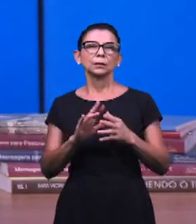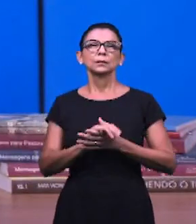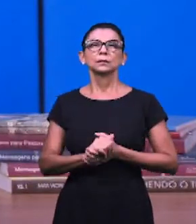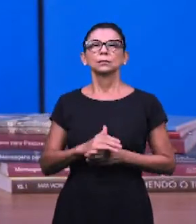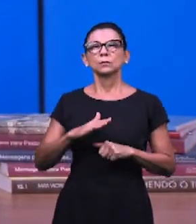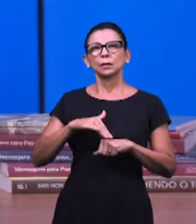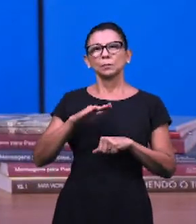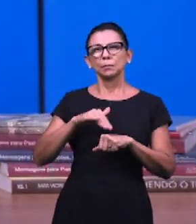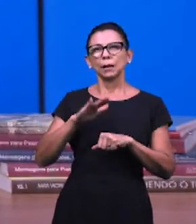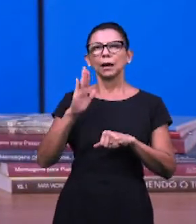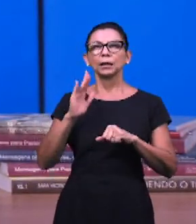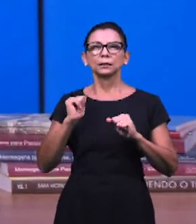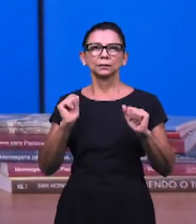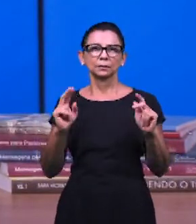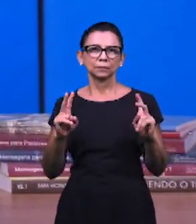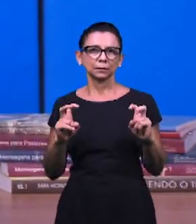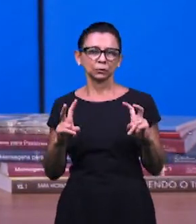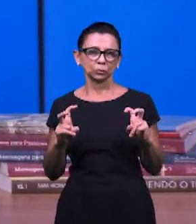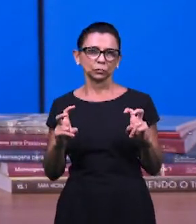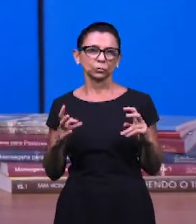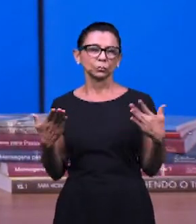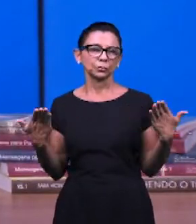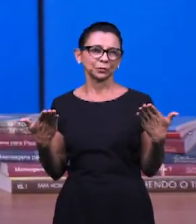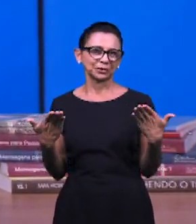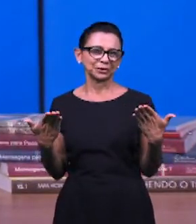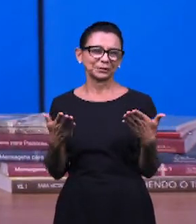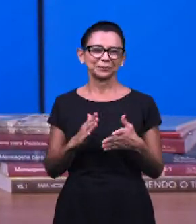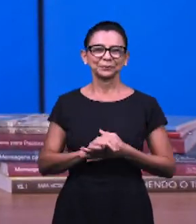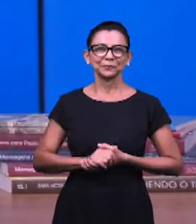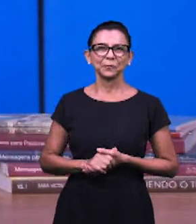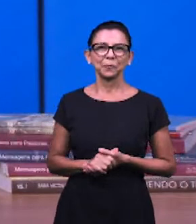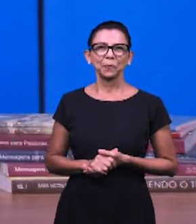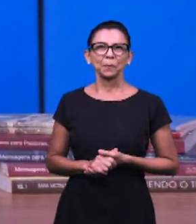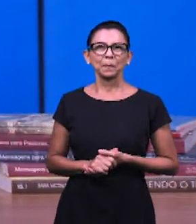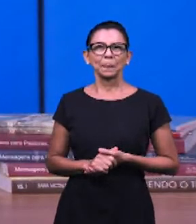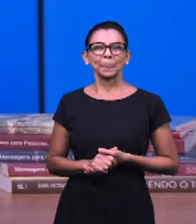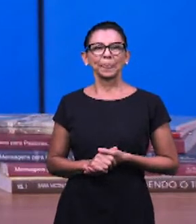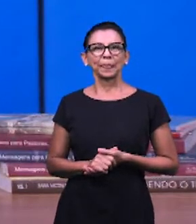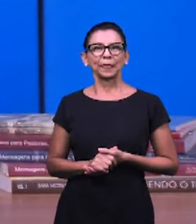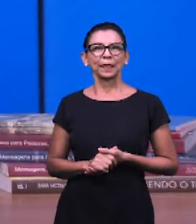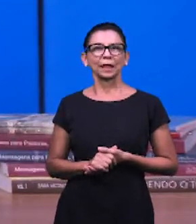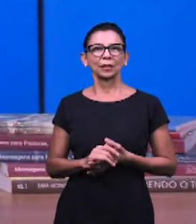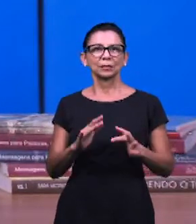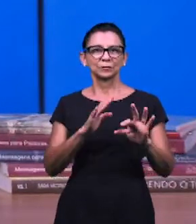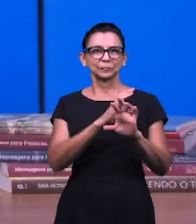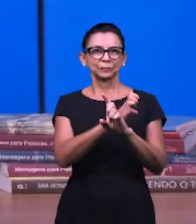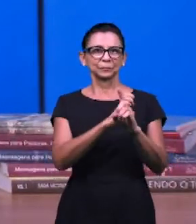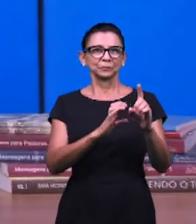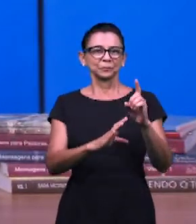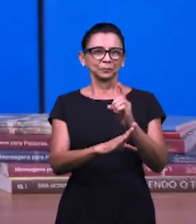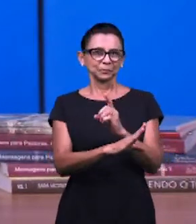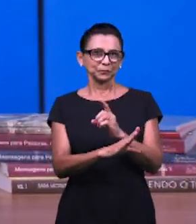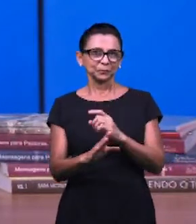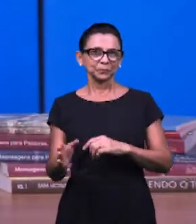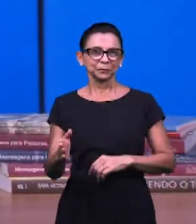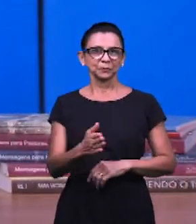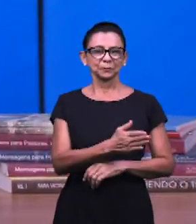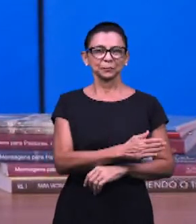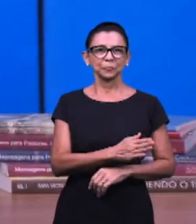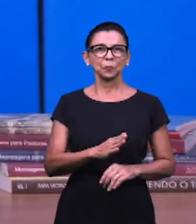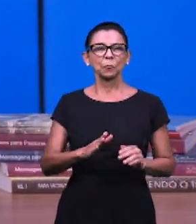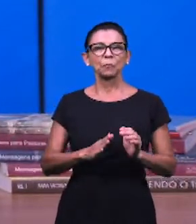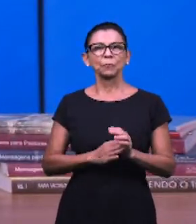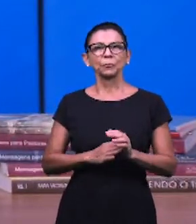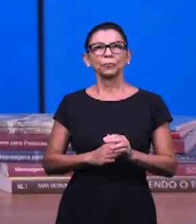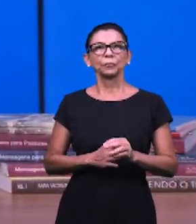ampliação maior do nosso assunto, uma dimensão maior do nosso assunto hoje para a Escola Bíblica Dominical. Vamos então à nossa